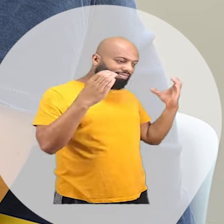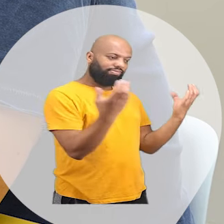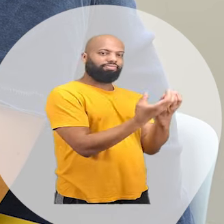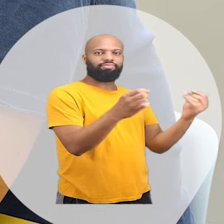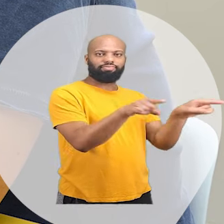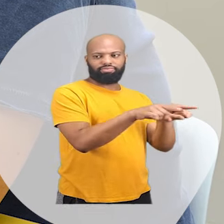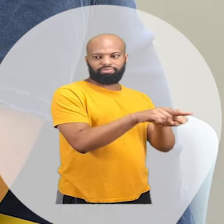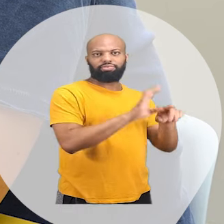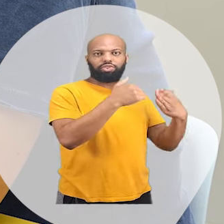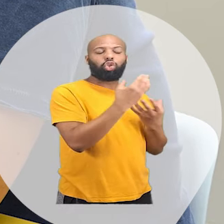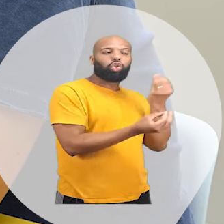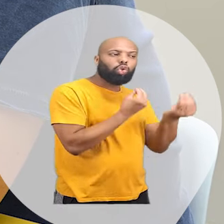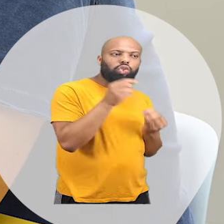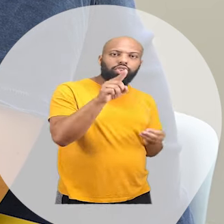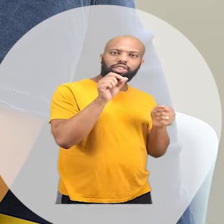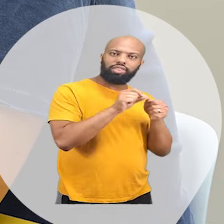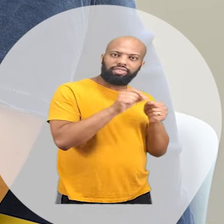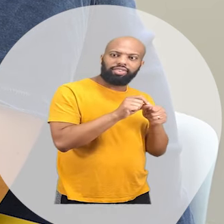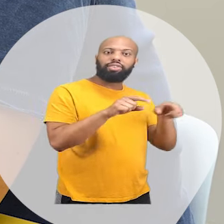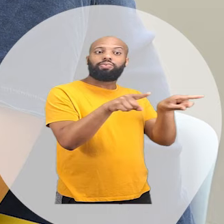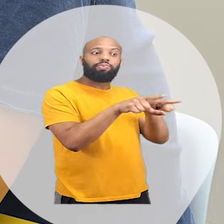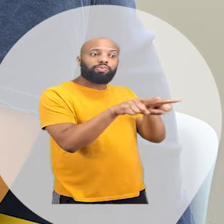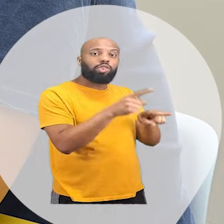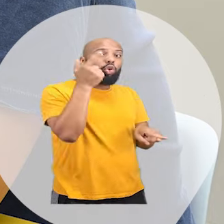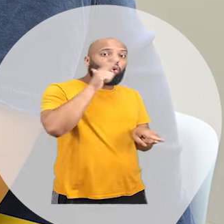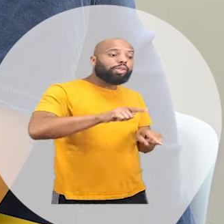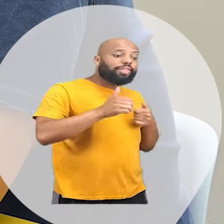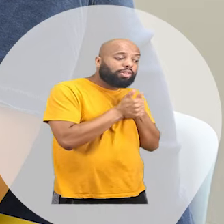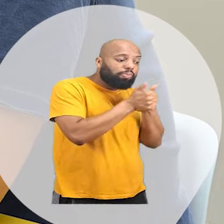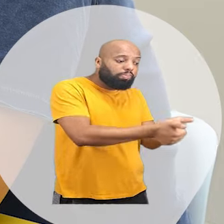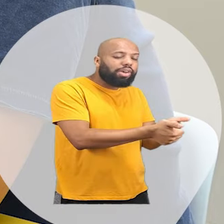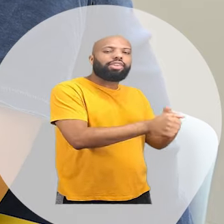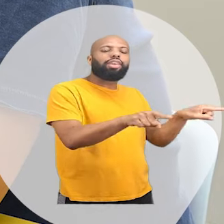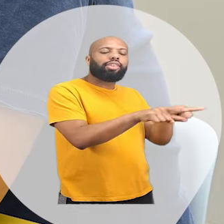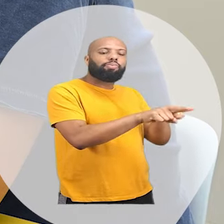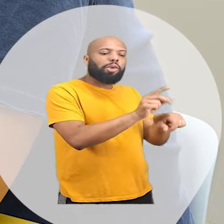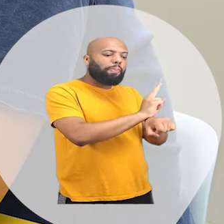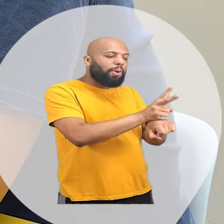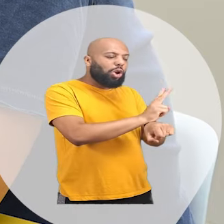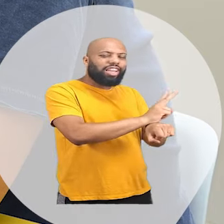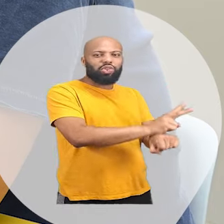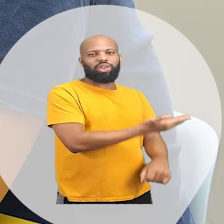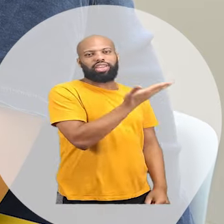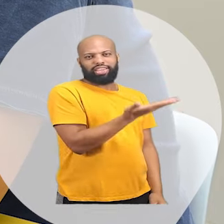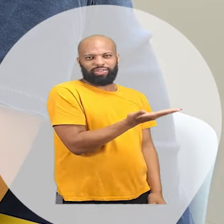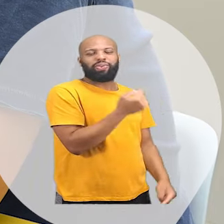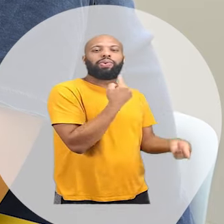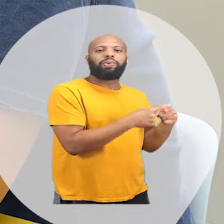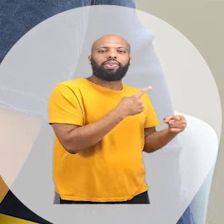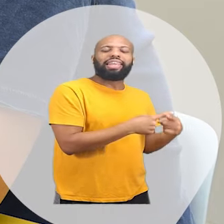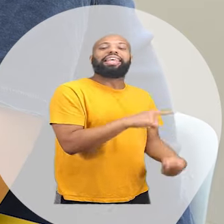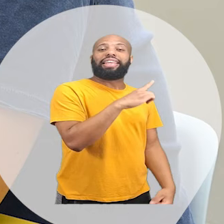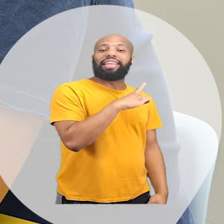comunidade né E como que você faz para acompanhar e monitorar esse Impacto porque